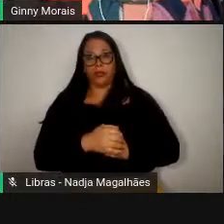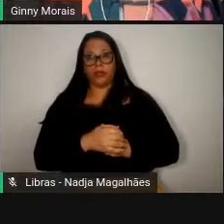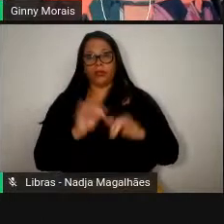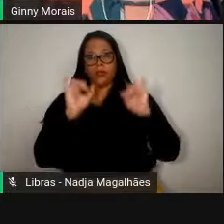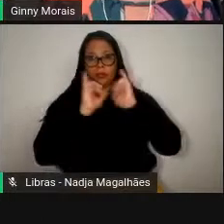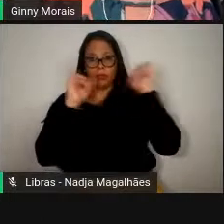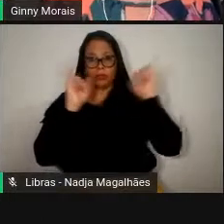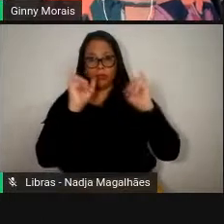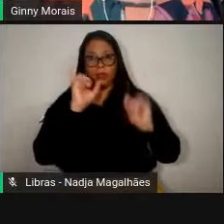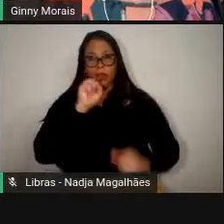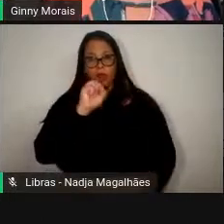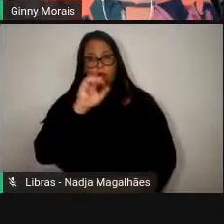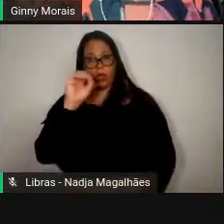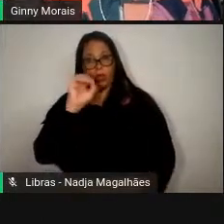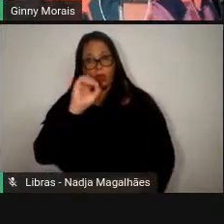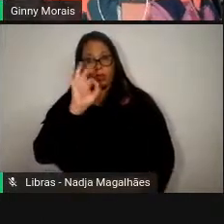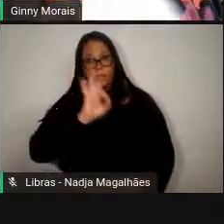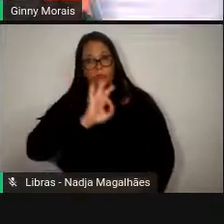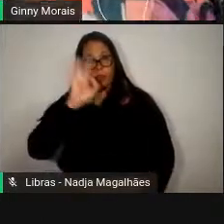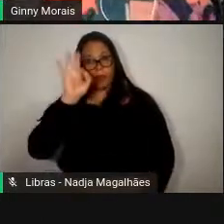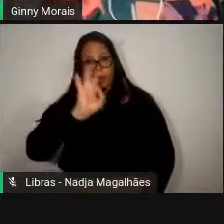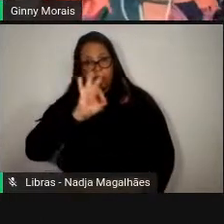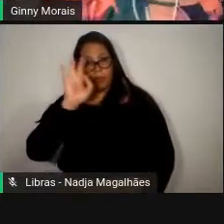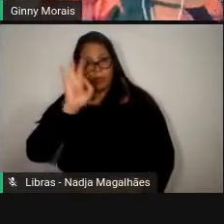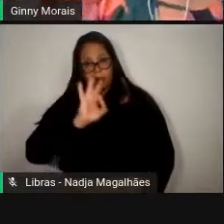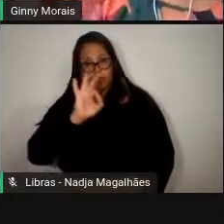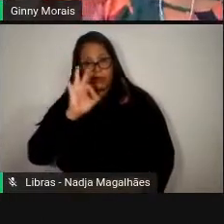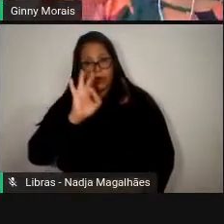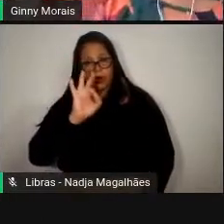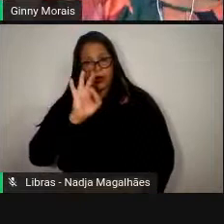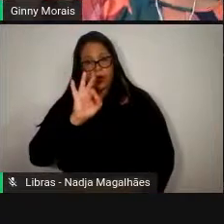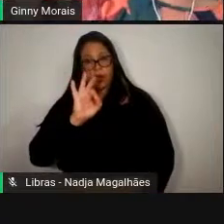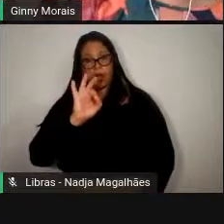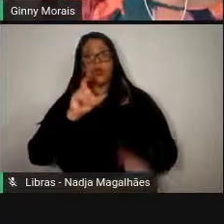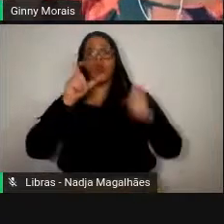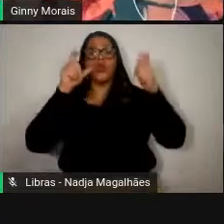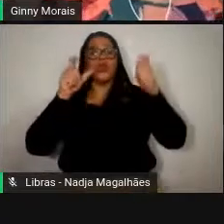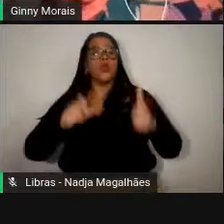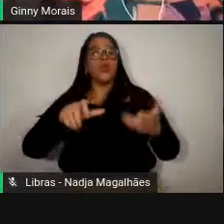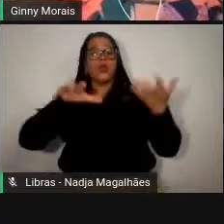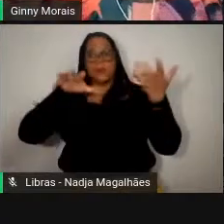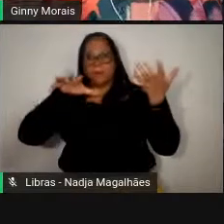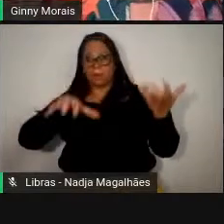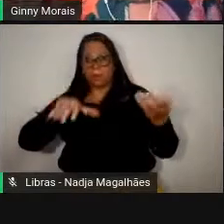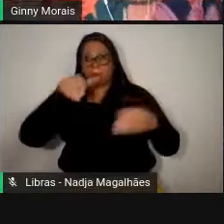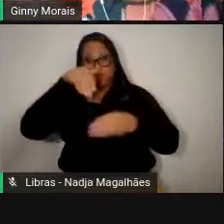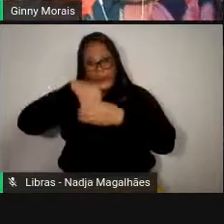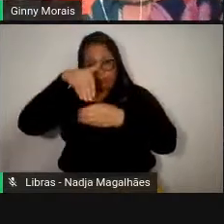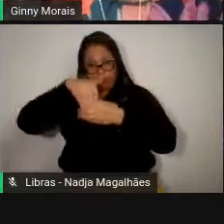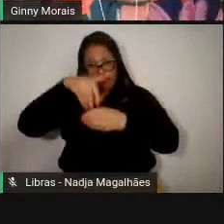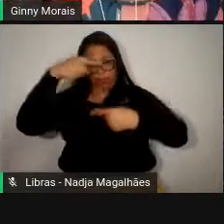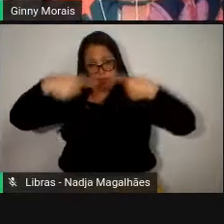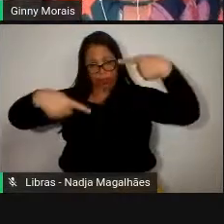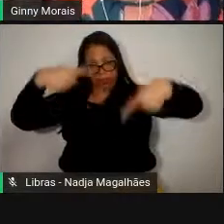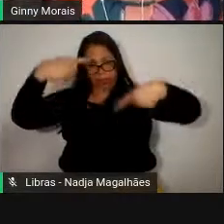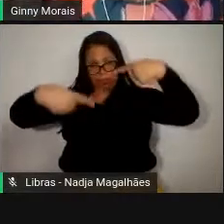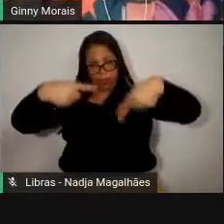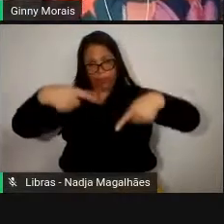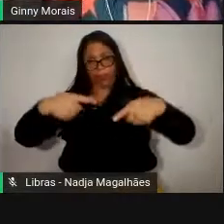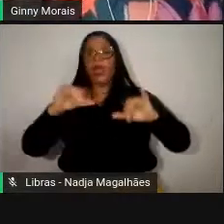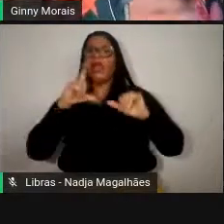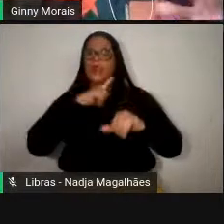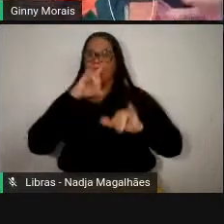informações. As informações é o seguinte, 80% das casas parlamentares, elas adicionam alguma